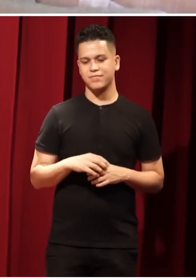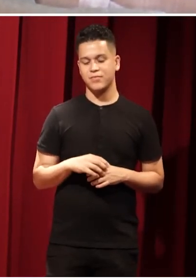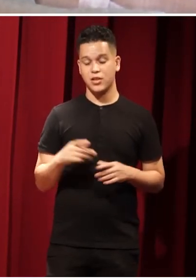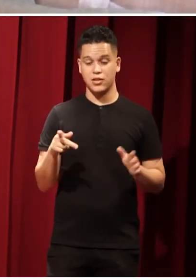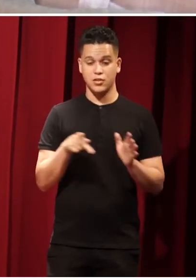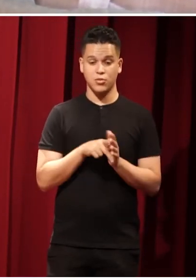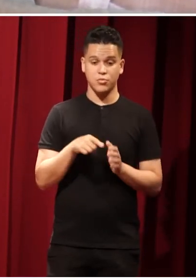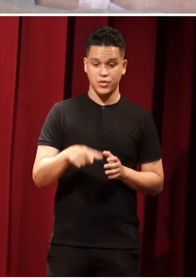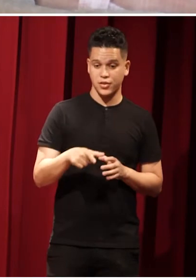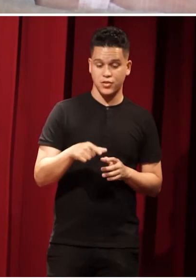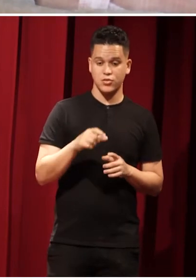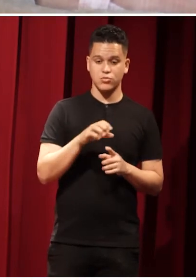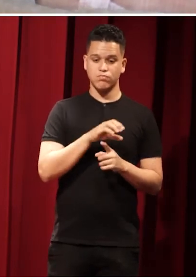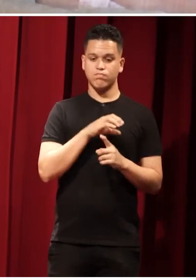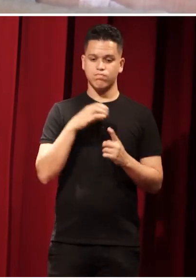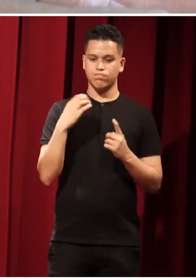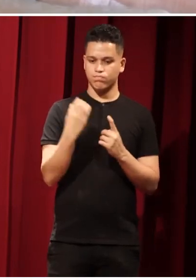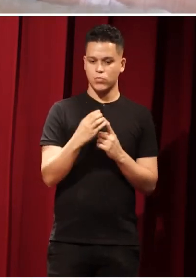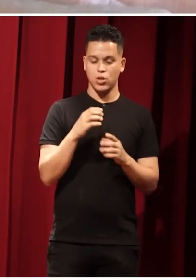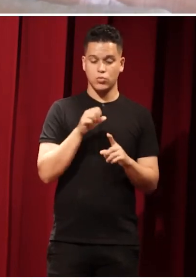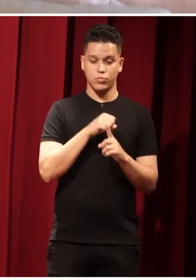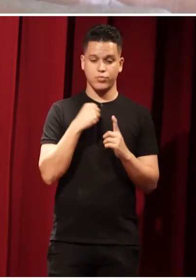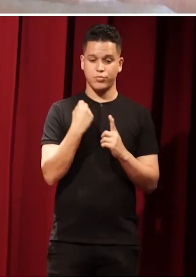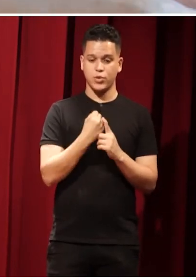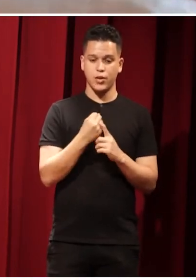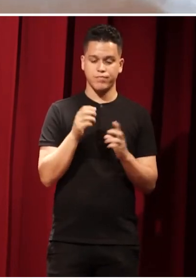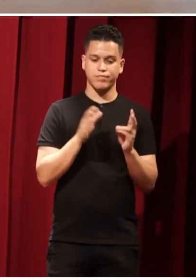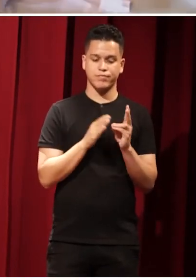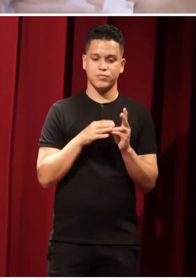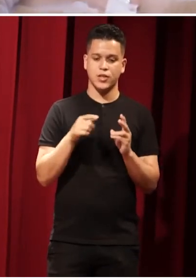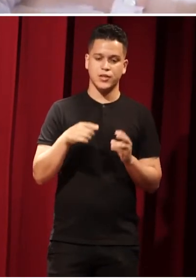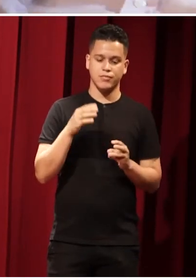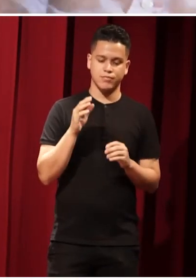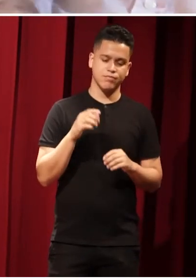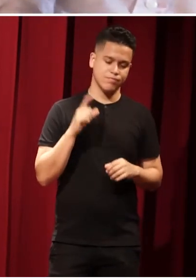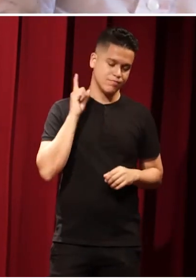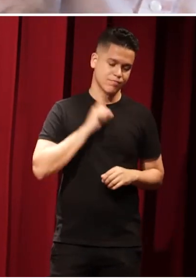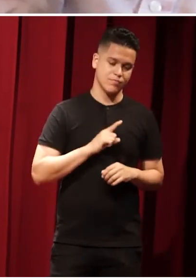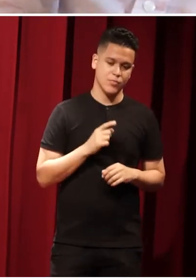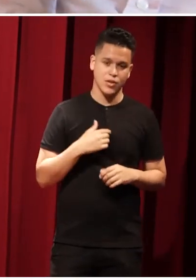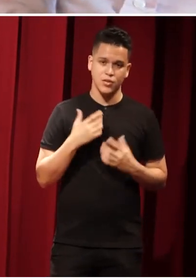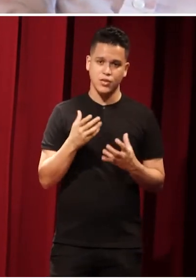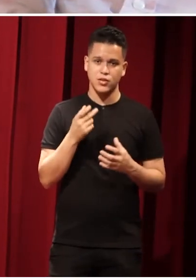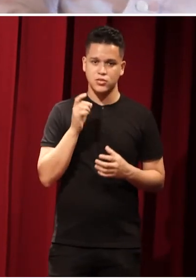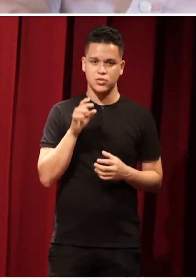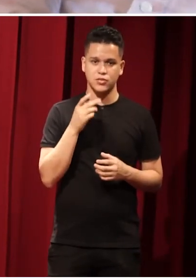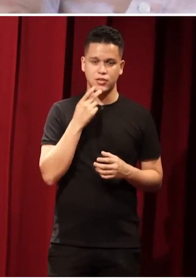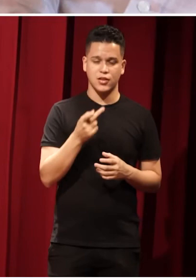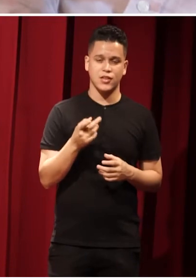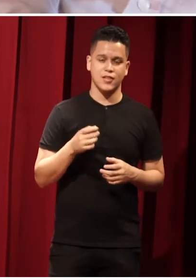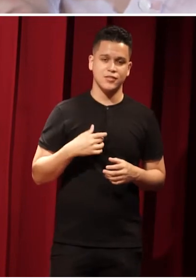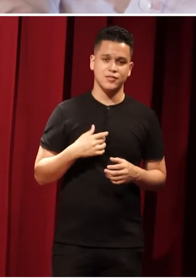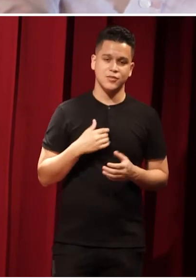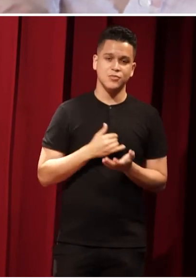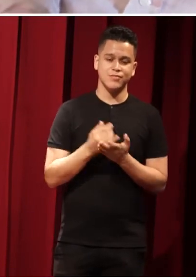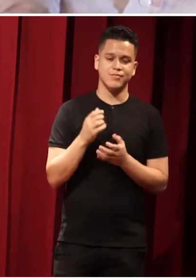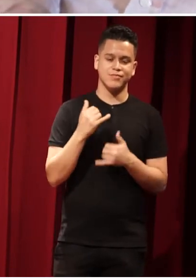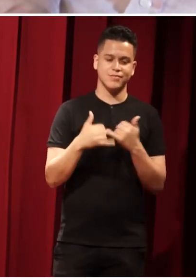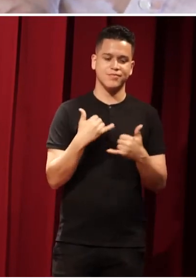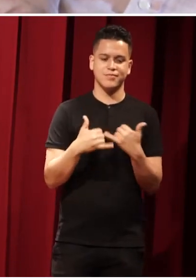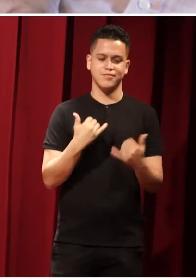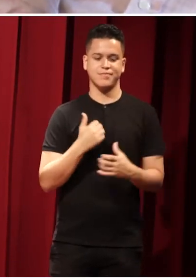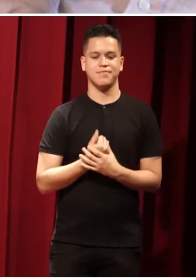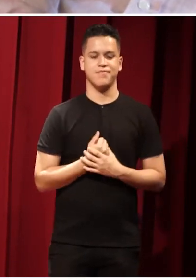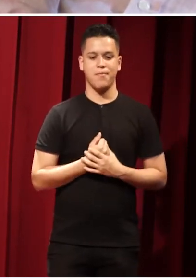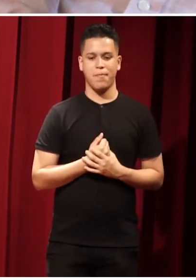senhor faz uma pergunta. Eu quero fazer só uma colocação, que é o seguinte. Vou começar com uma brincadeira, tá bom?